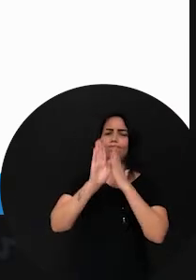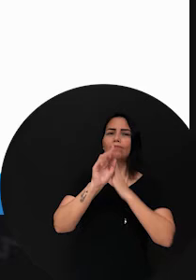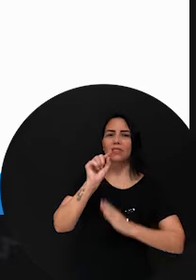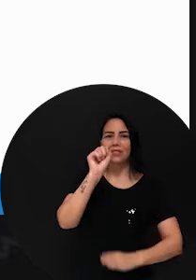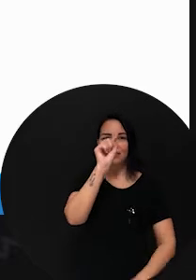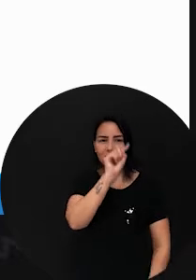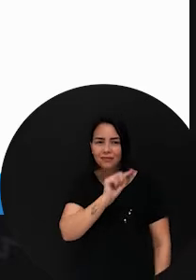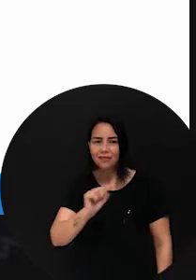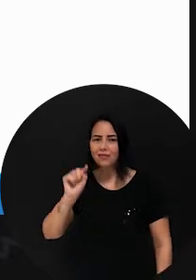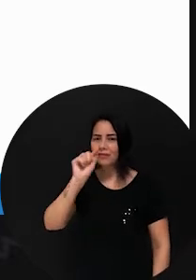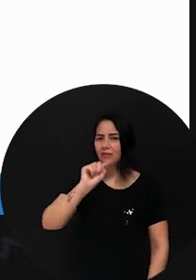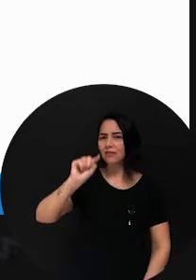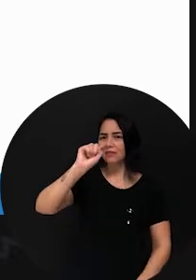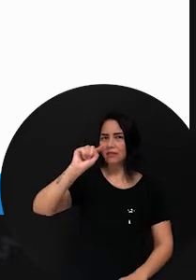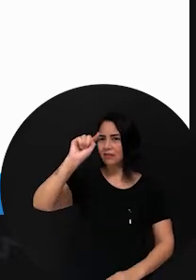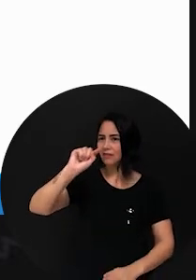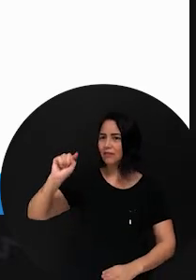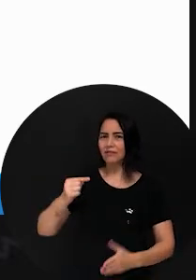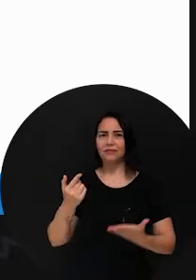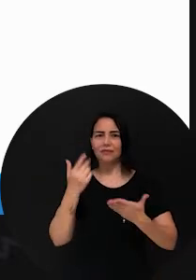pouquinho sobre história da música,